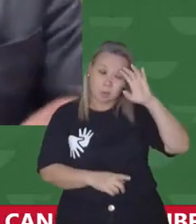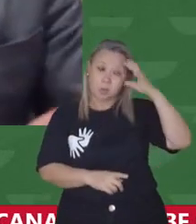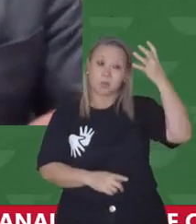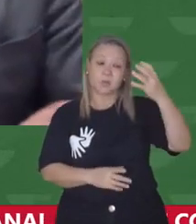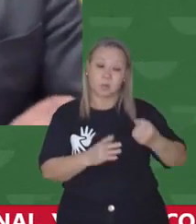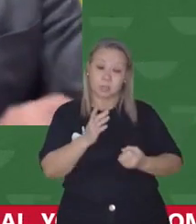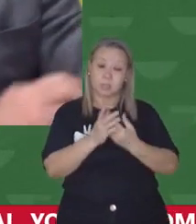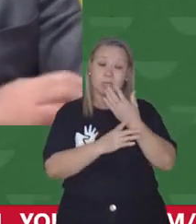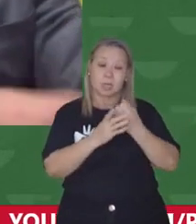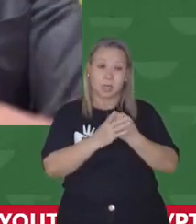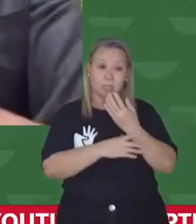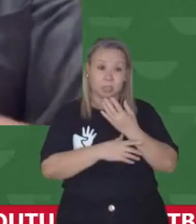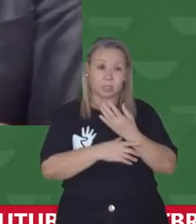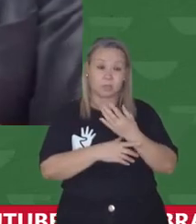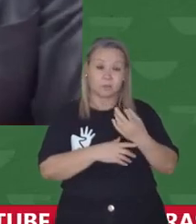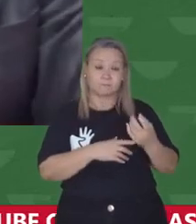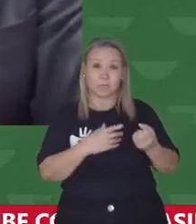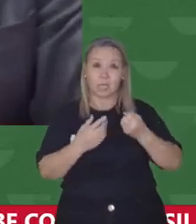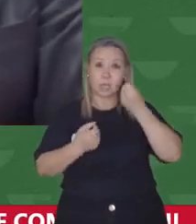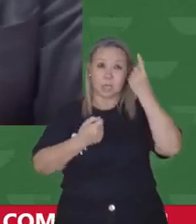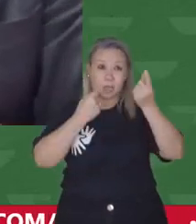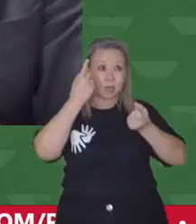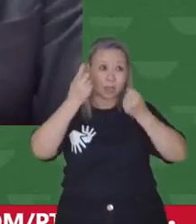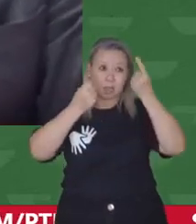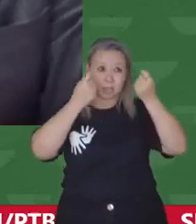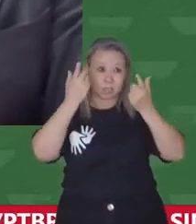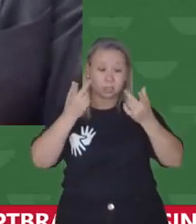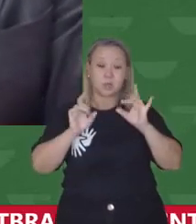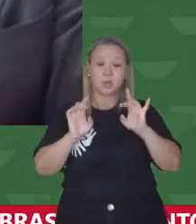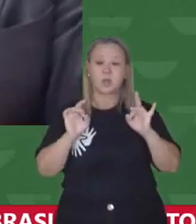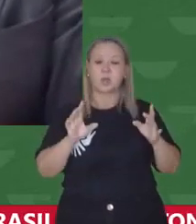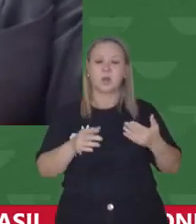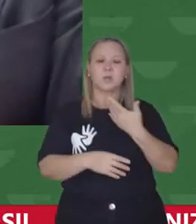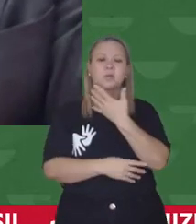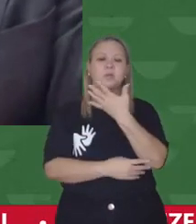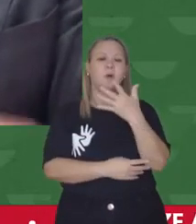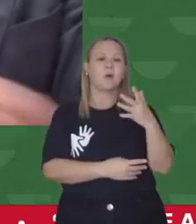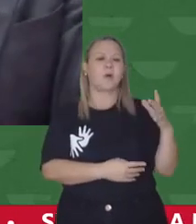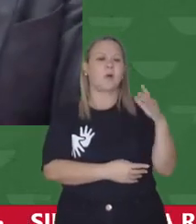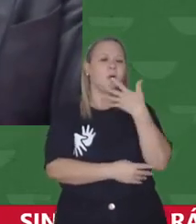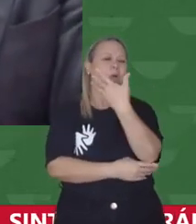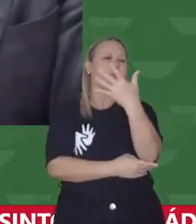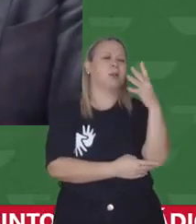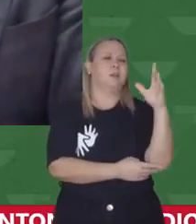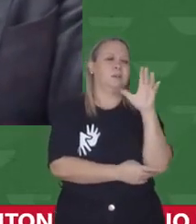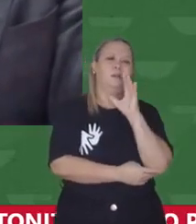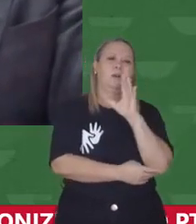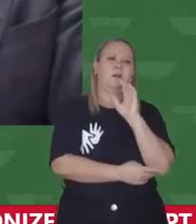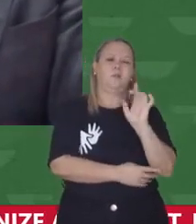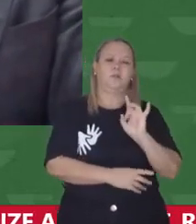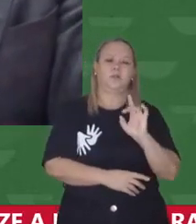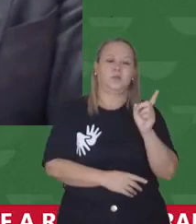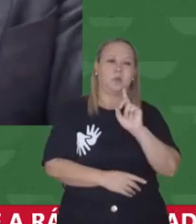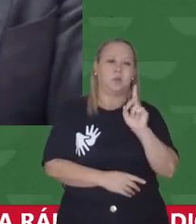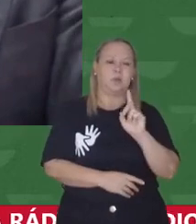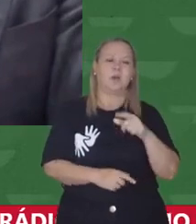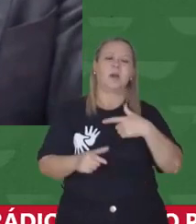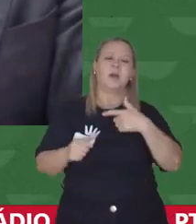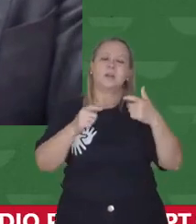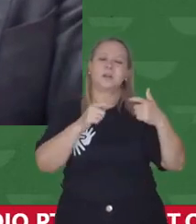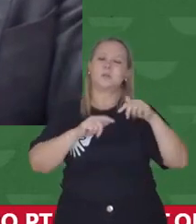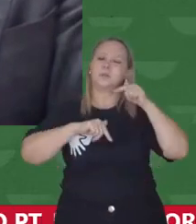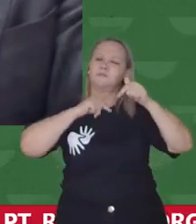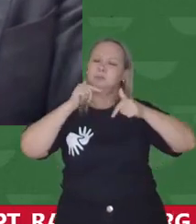âmbito social, que nós temos muita experiência, no âmbito ambiental, que deve ser um dos nossos motores, mas também no âmbito do